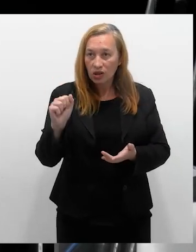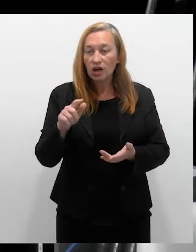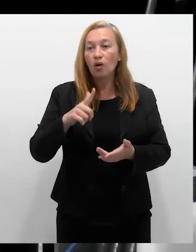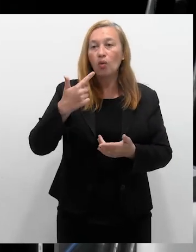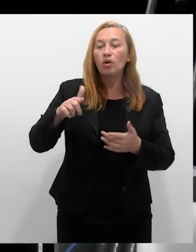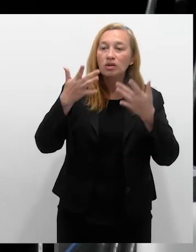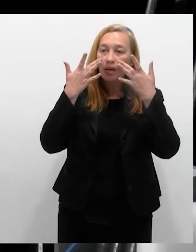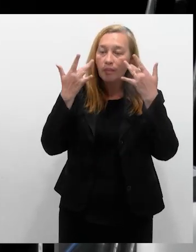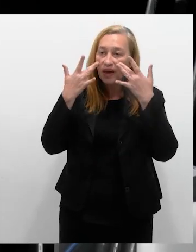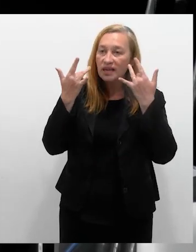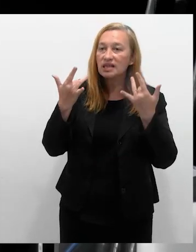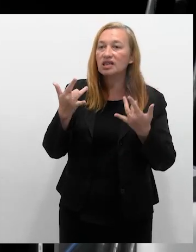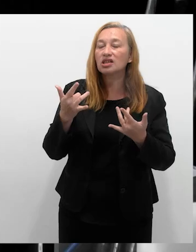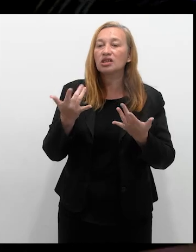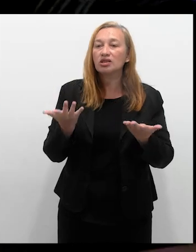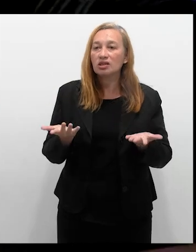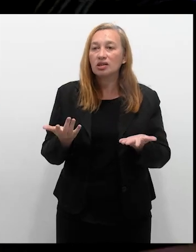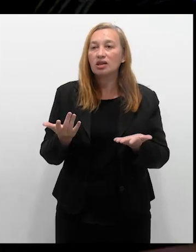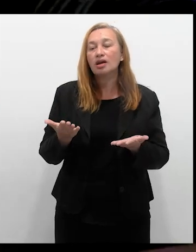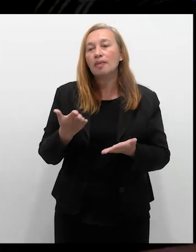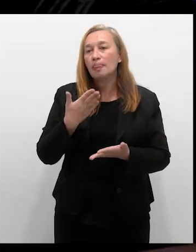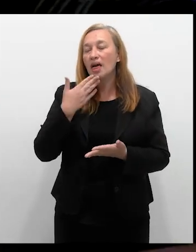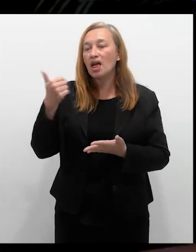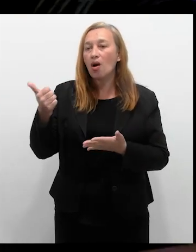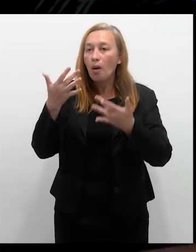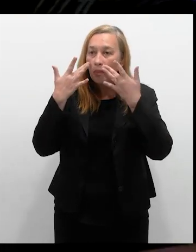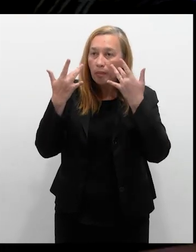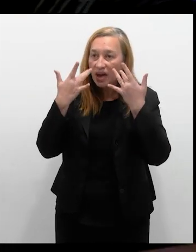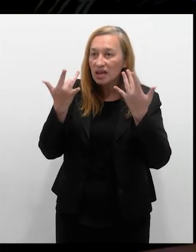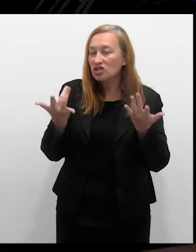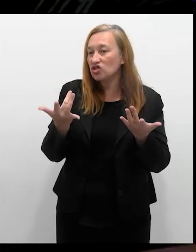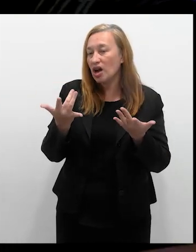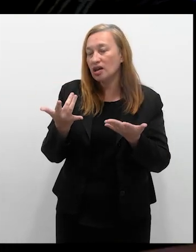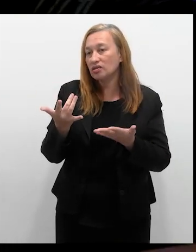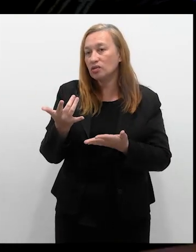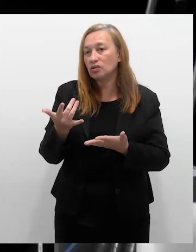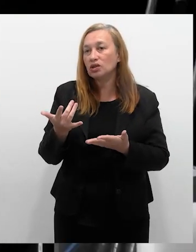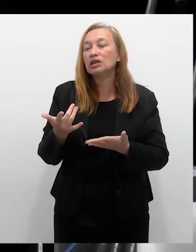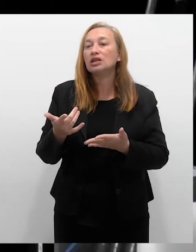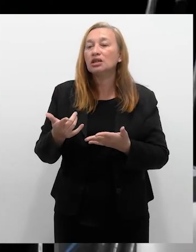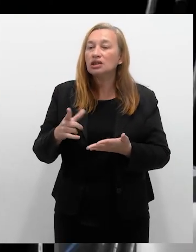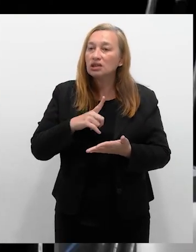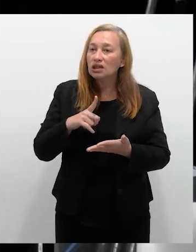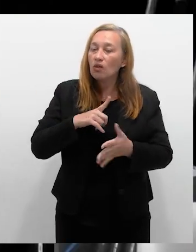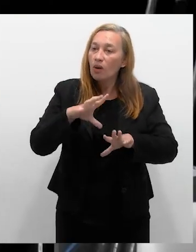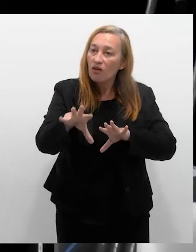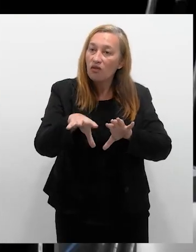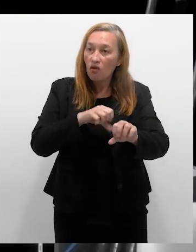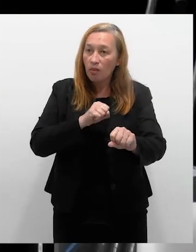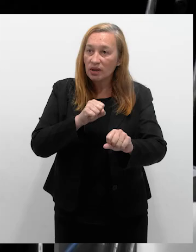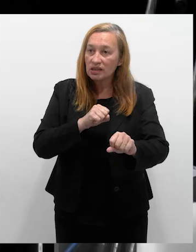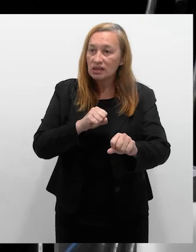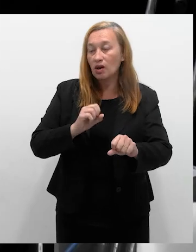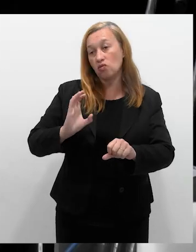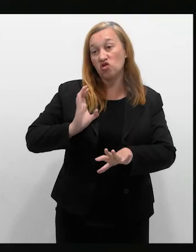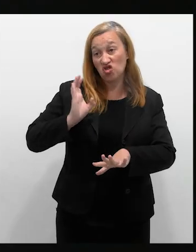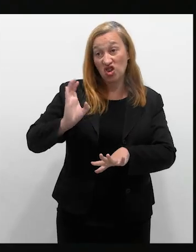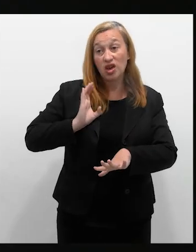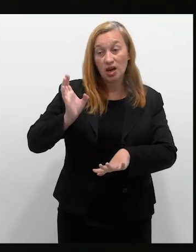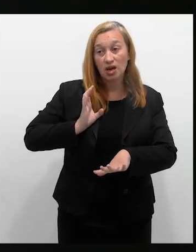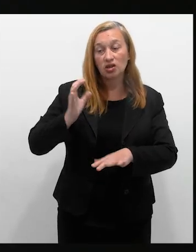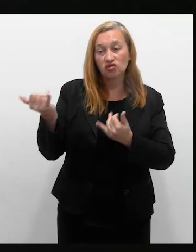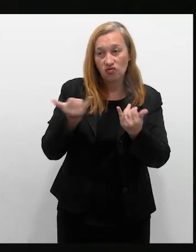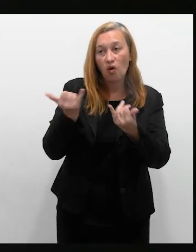você fazia um documentário, no outro era uma peça de teatro, você tinha que atuar. A melhor peça, todos os alunos tinham que atuar. Então, assim, a gente teve uma formação